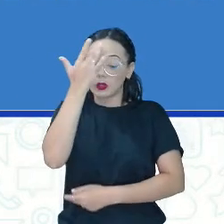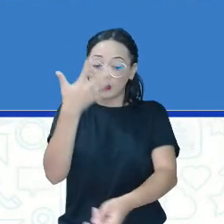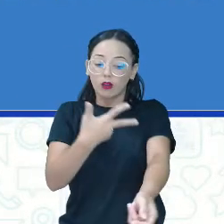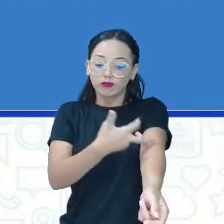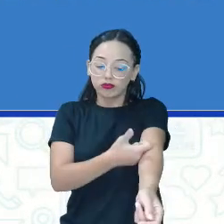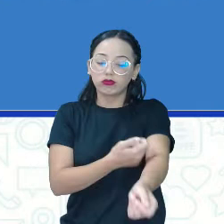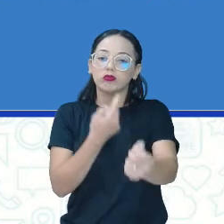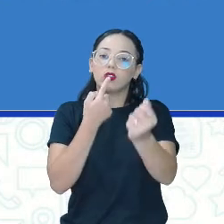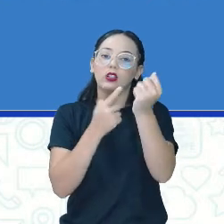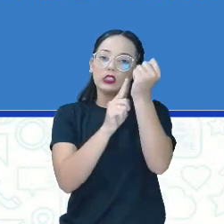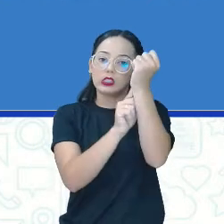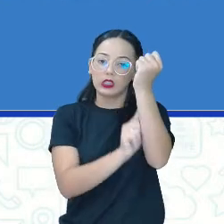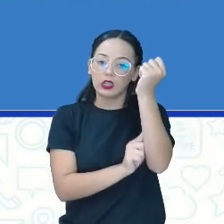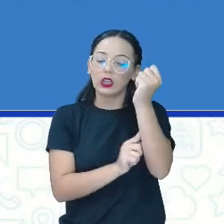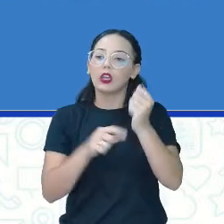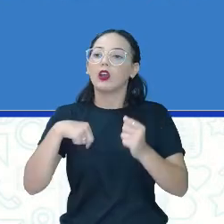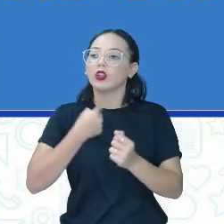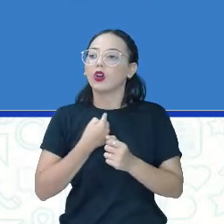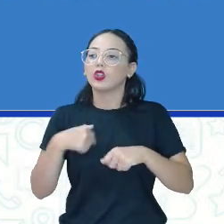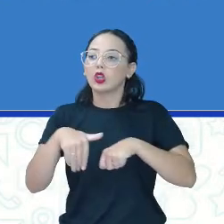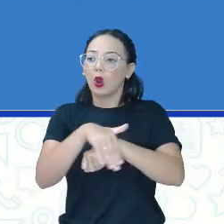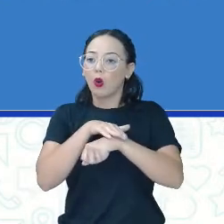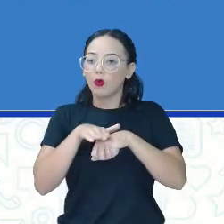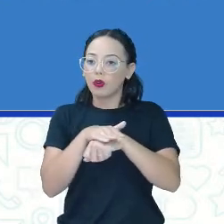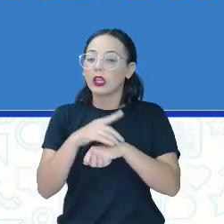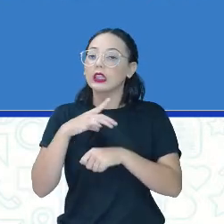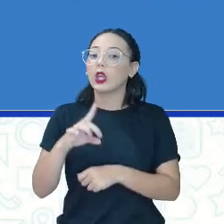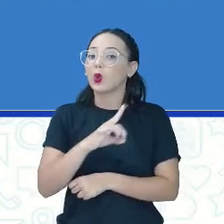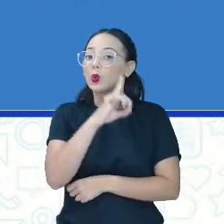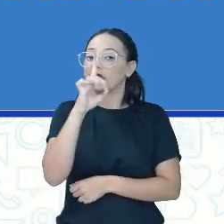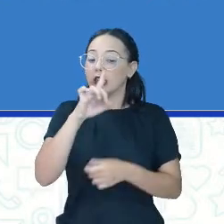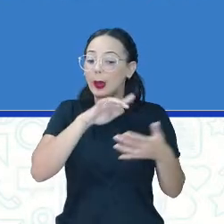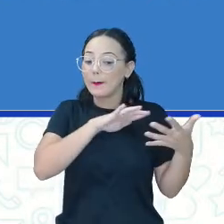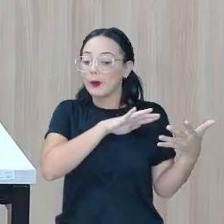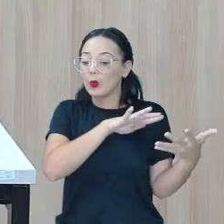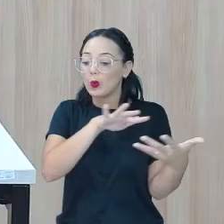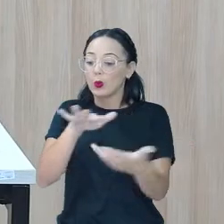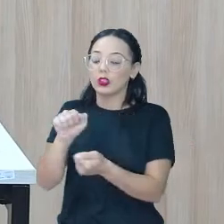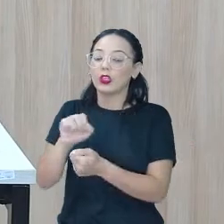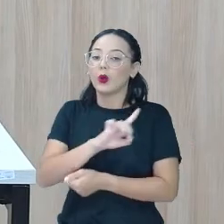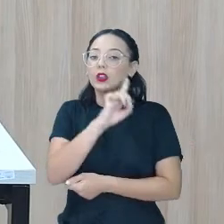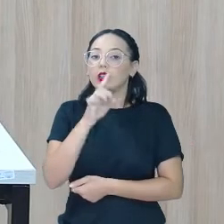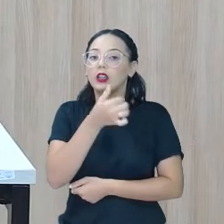de Sangue. Então, a gente vai conversar um pouco. Existe o Dia Internacional, que é o dia